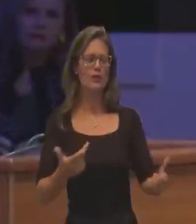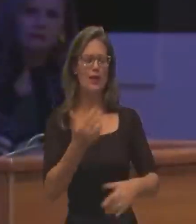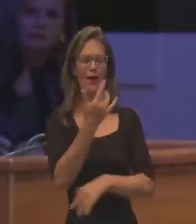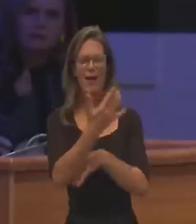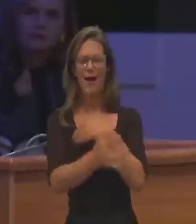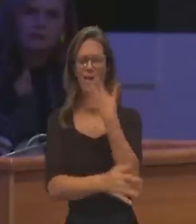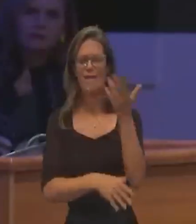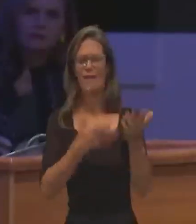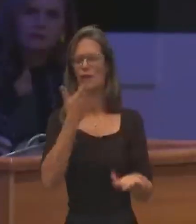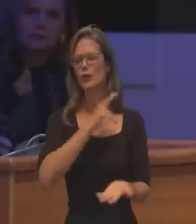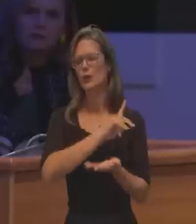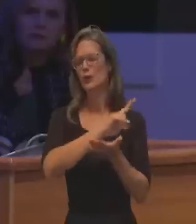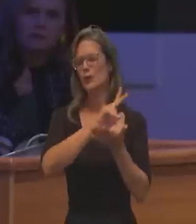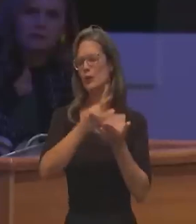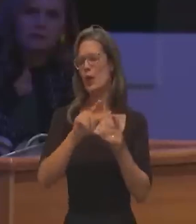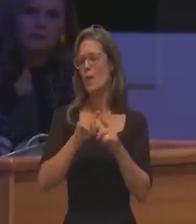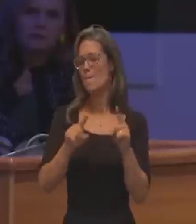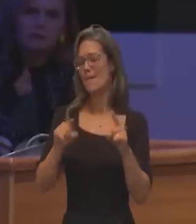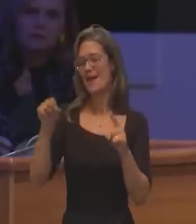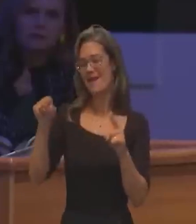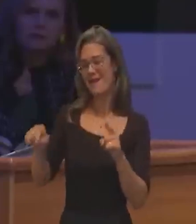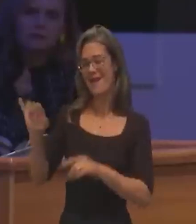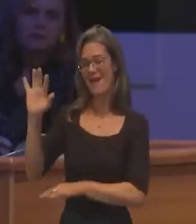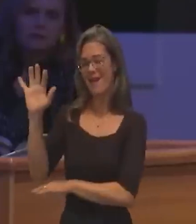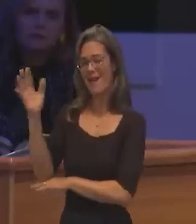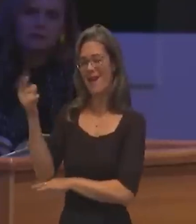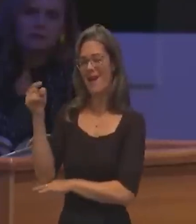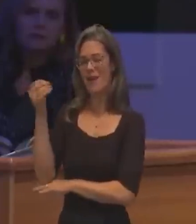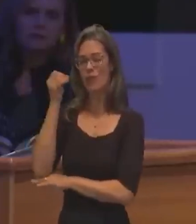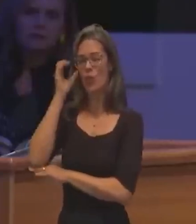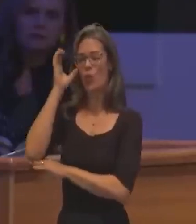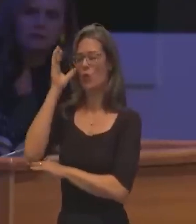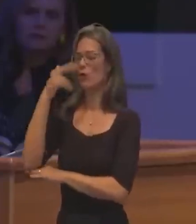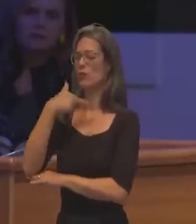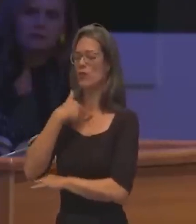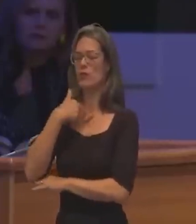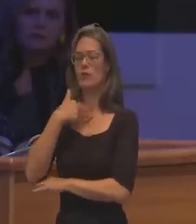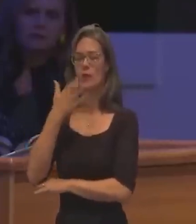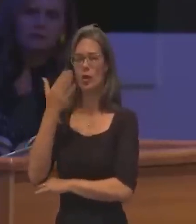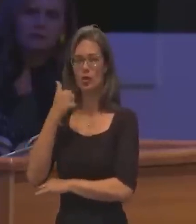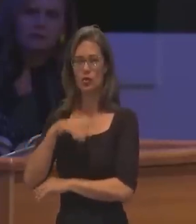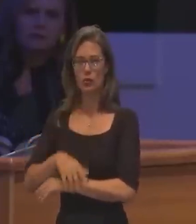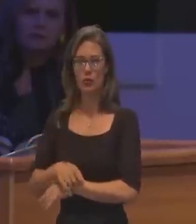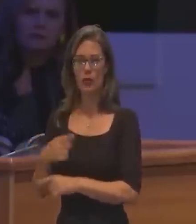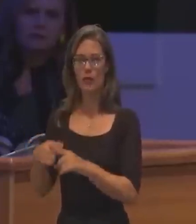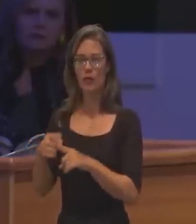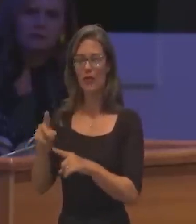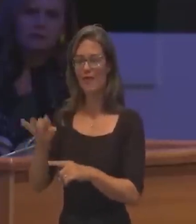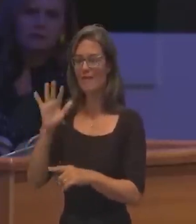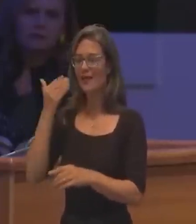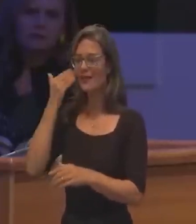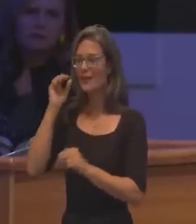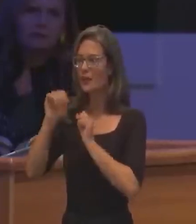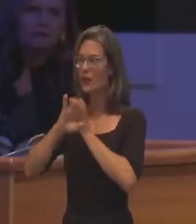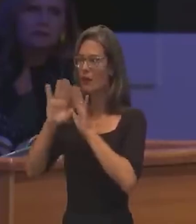vocês experimentarem daquele fruto, vocês serão conhecedores do bem e do mal.